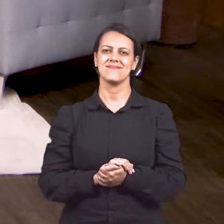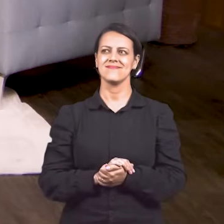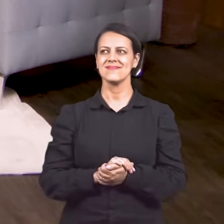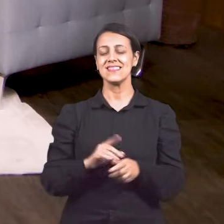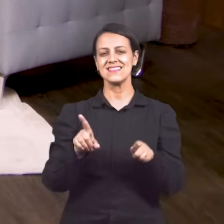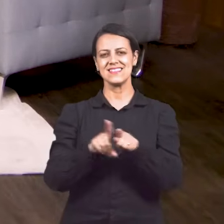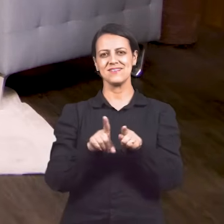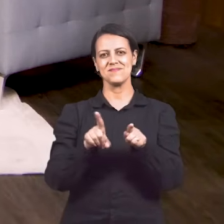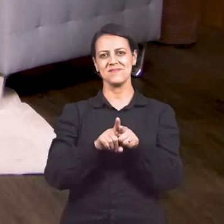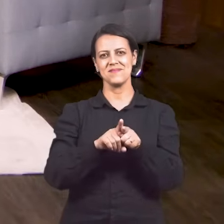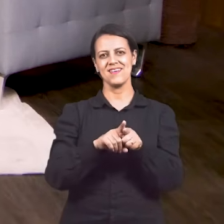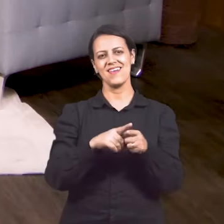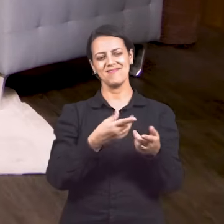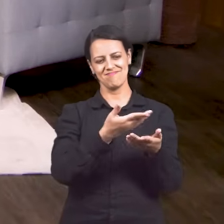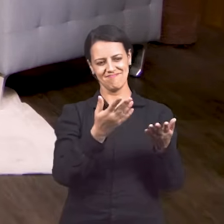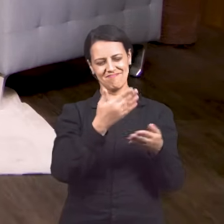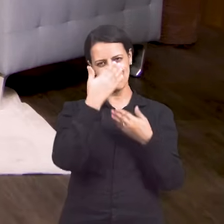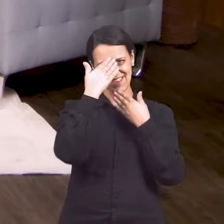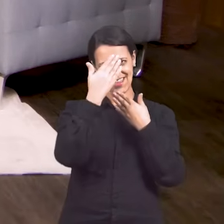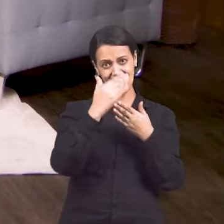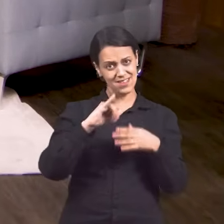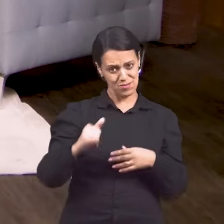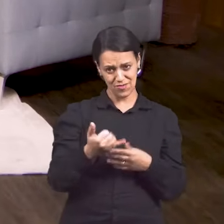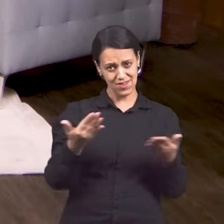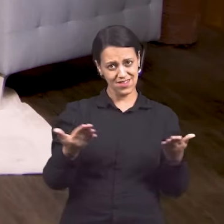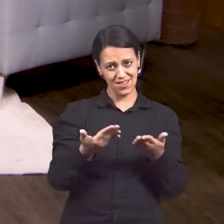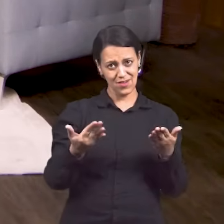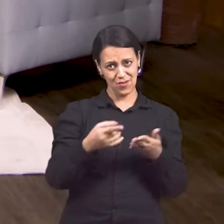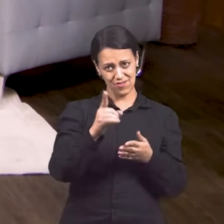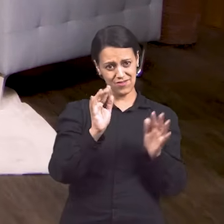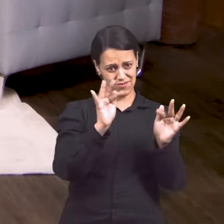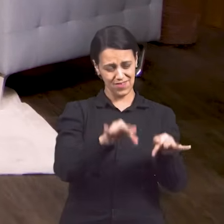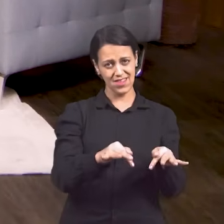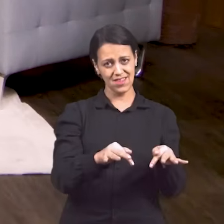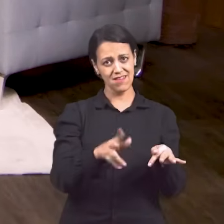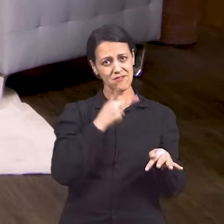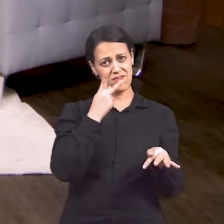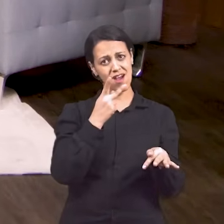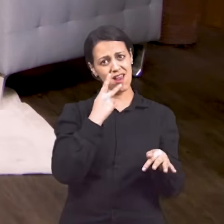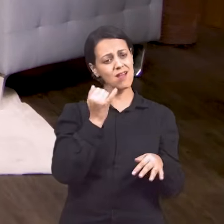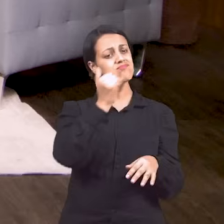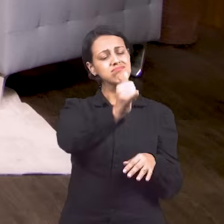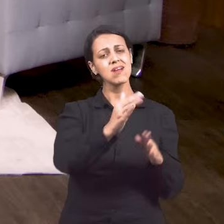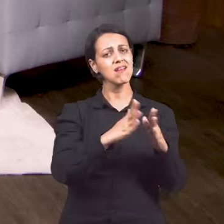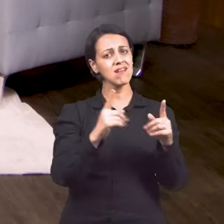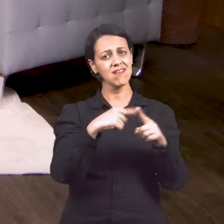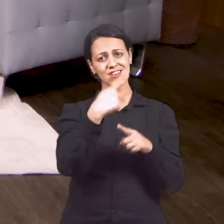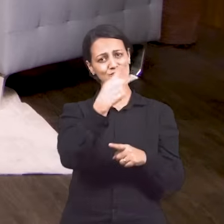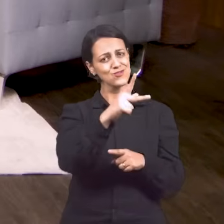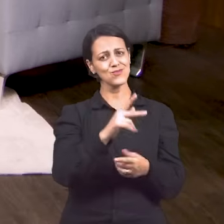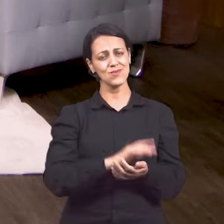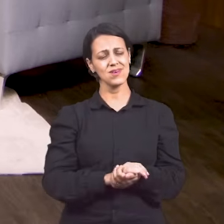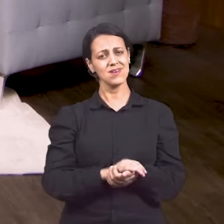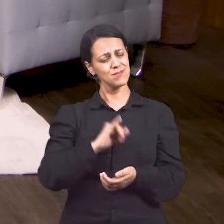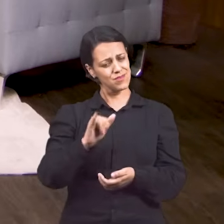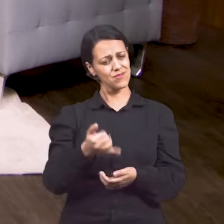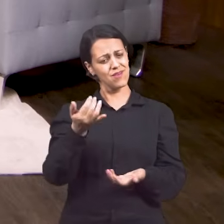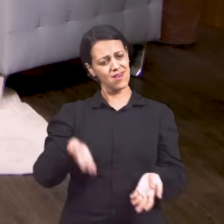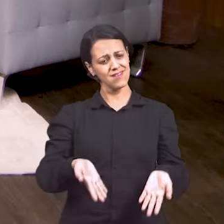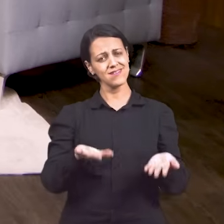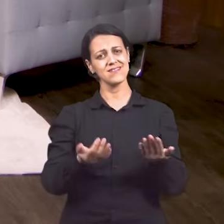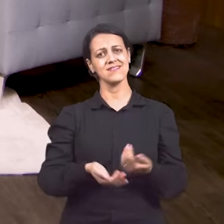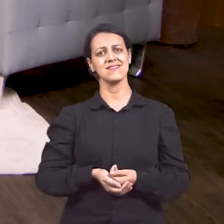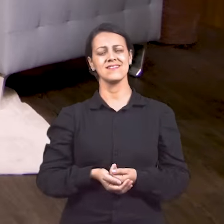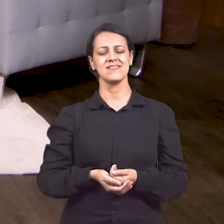Reinaldo, obrigado também pela sua participação. Aproveita agora, no seu encerramento, na sua fala final aqui, deixa um abraço para os irmãos ali